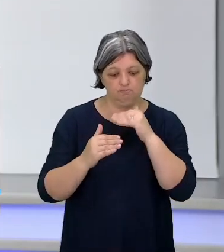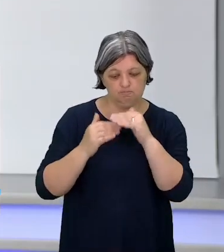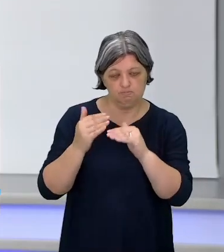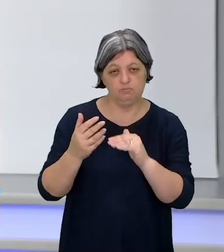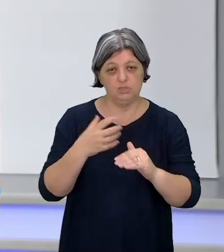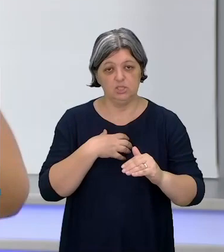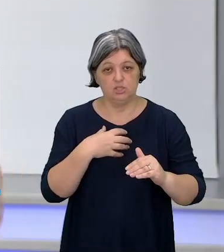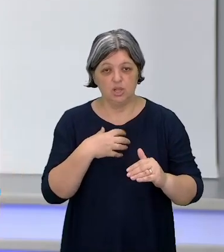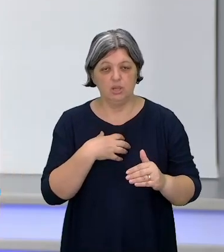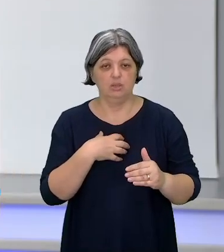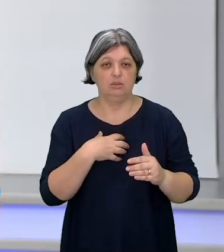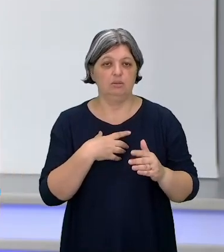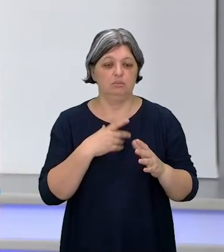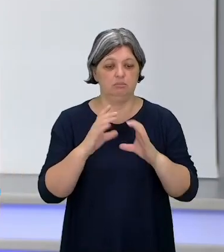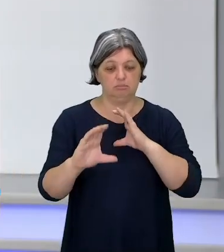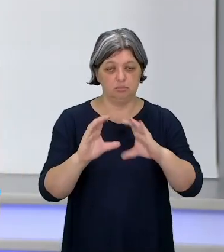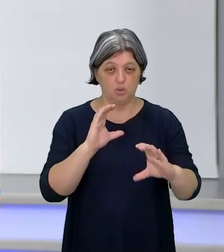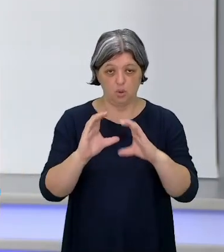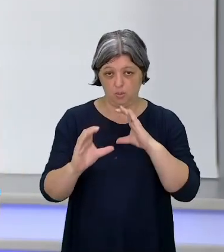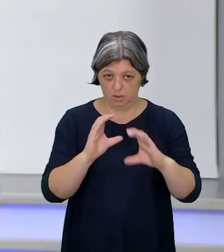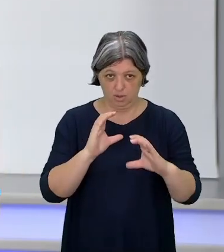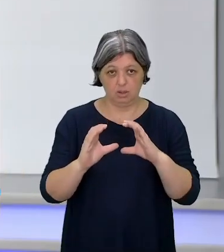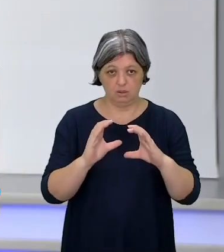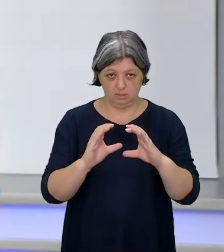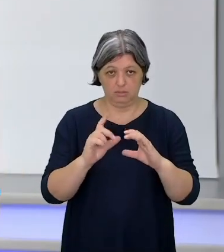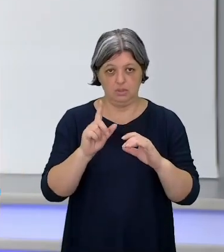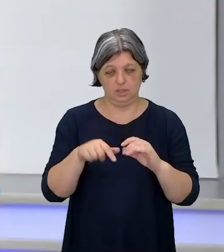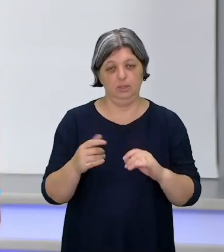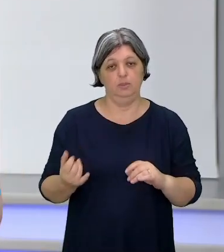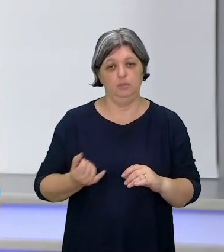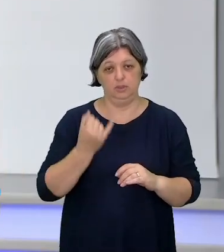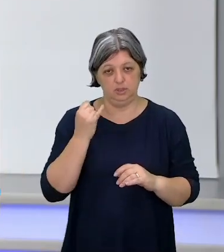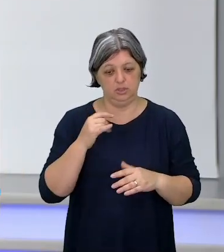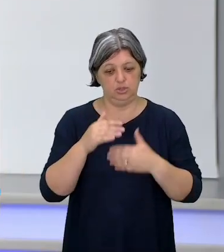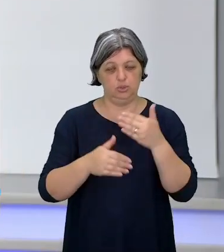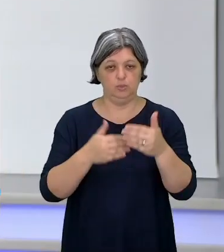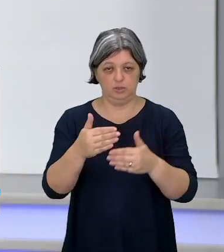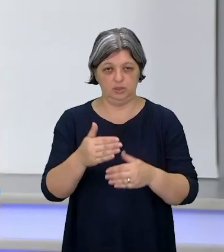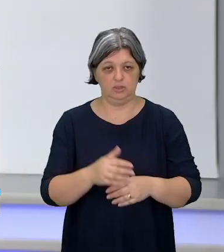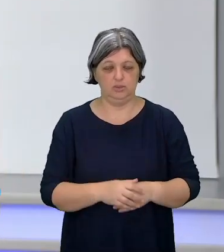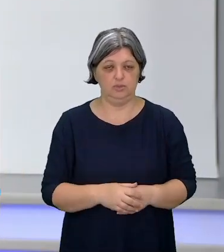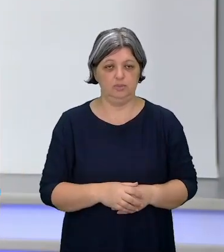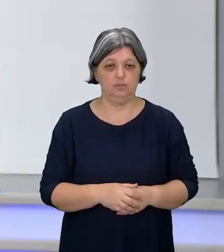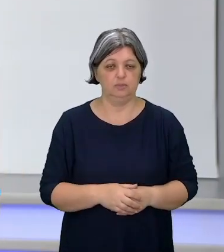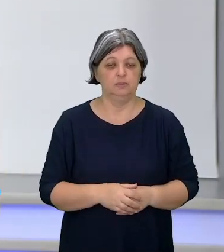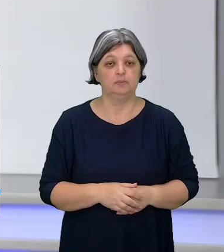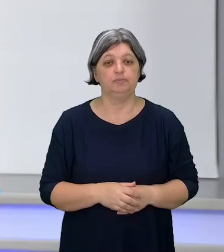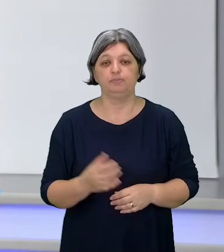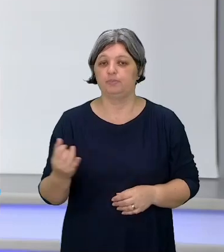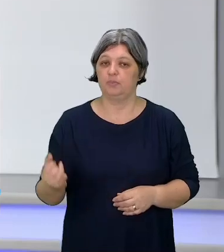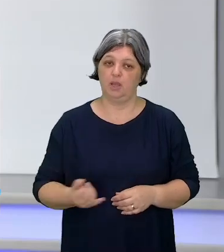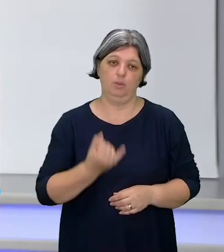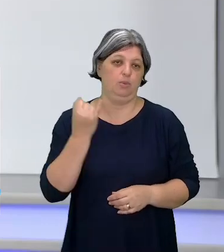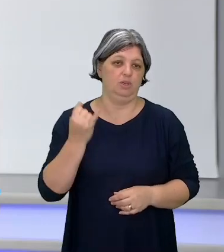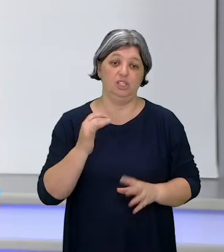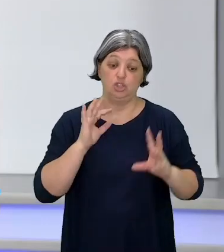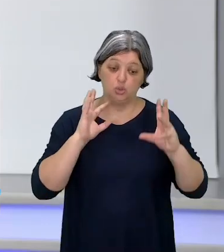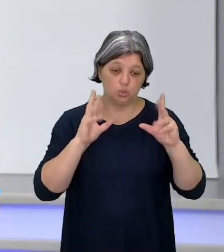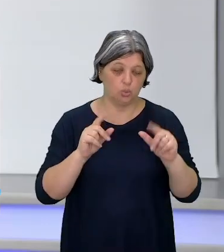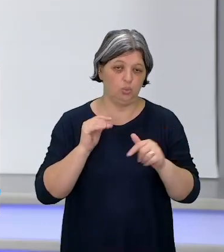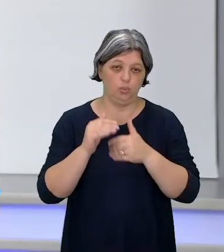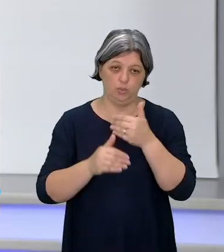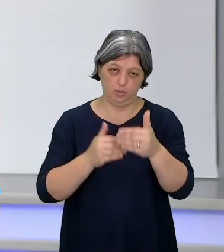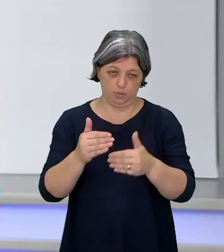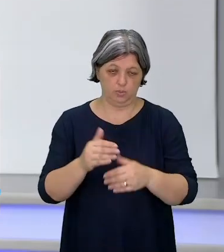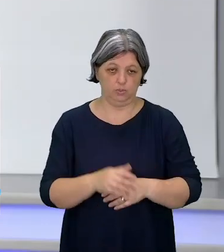maneira com que a gente se comunica, ela é muito importante nesse processo. E ela é muito importante em todos esses processos.